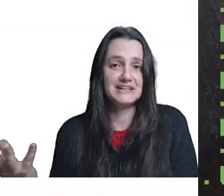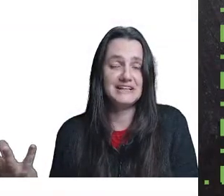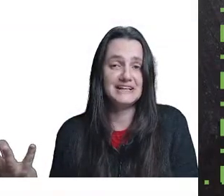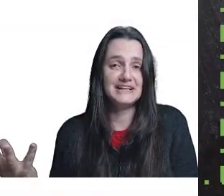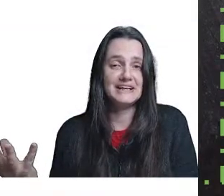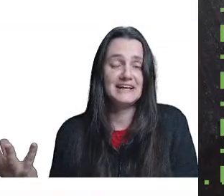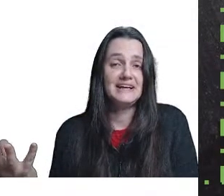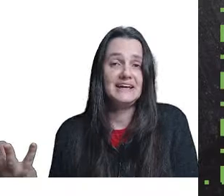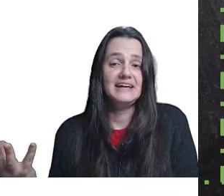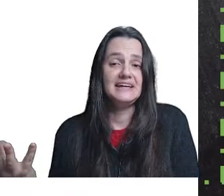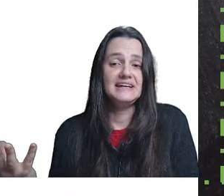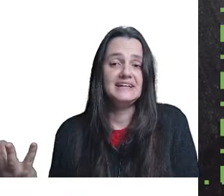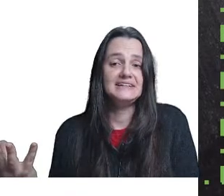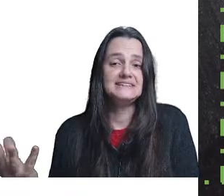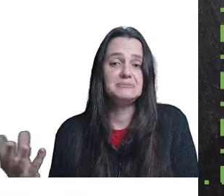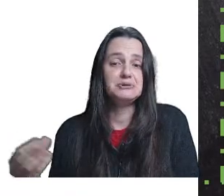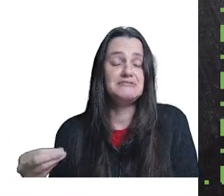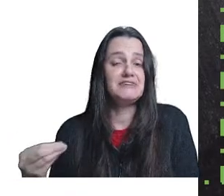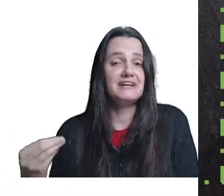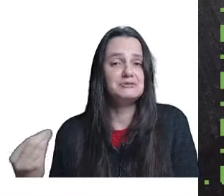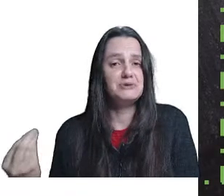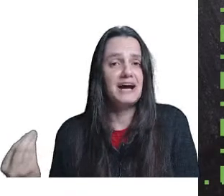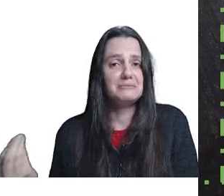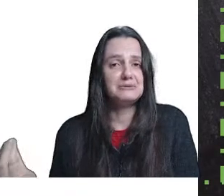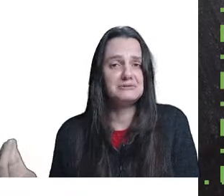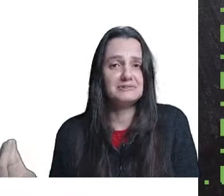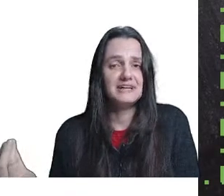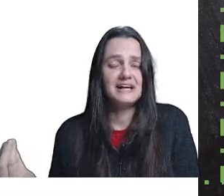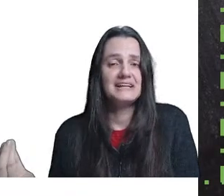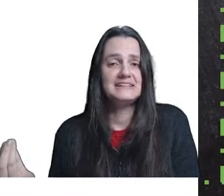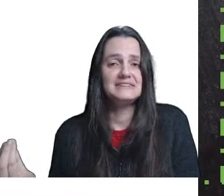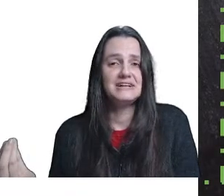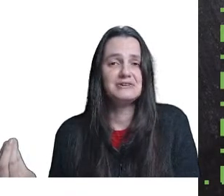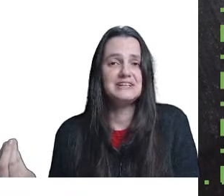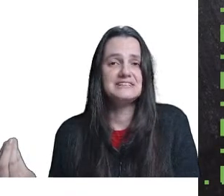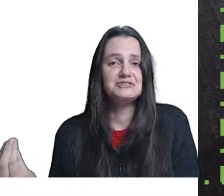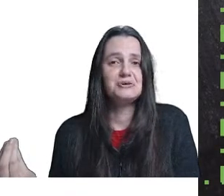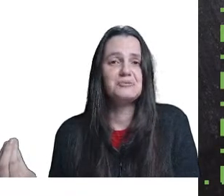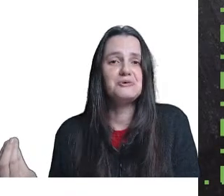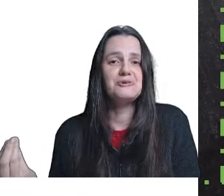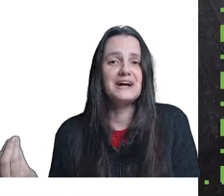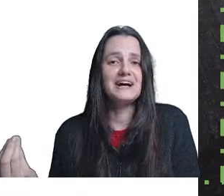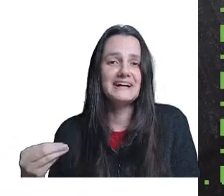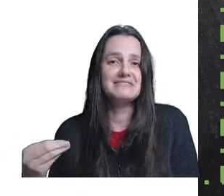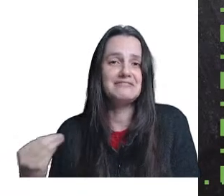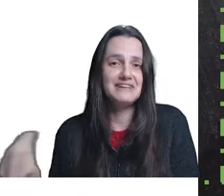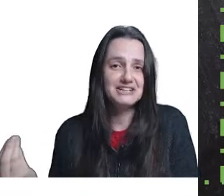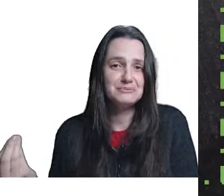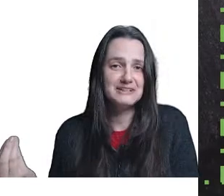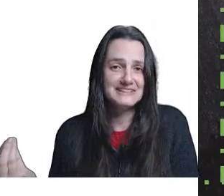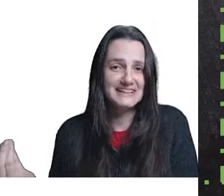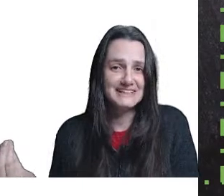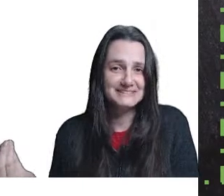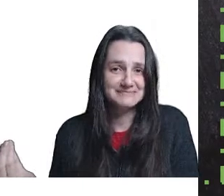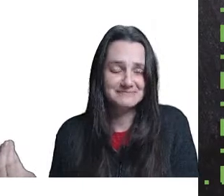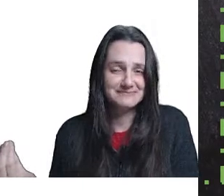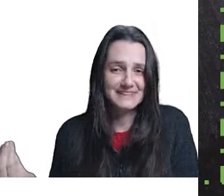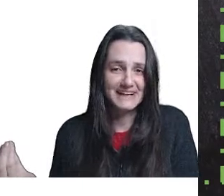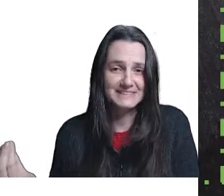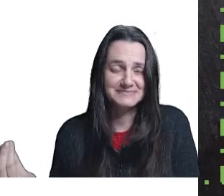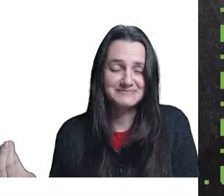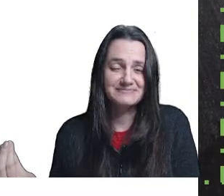de matéria orgânica, ele se prolifera muito rápido. Então, ele é conhecido como praga verde